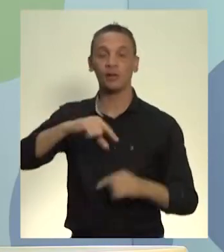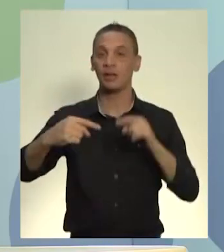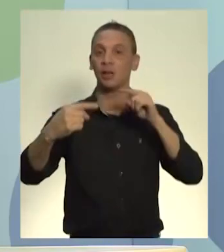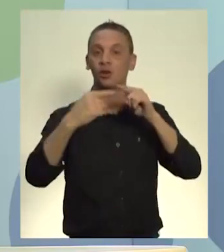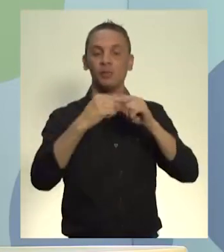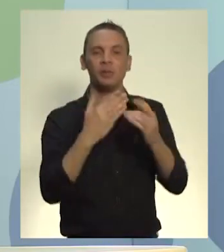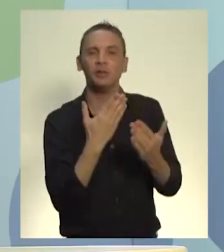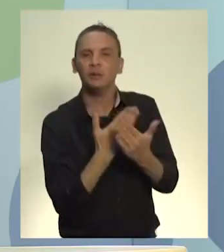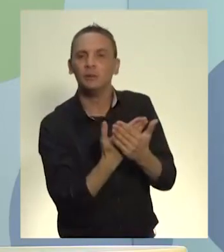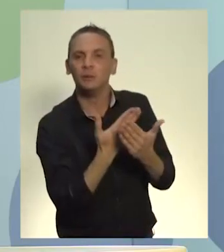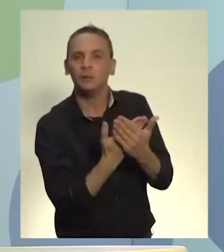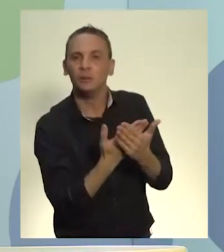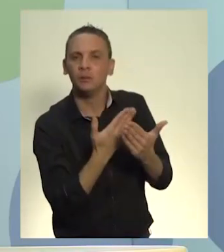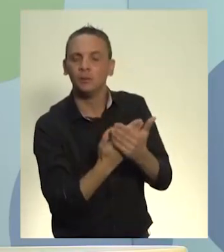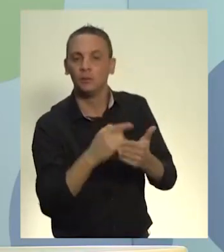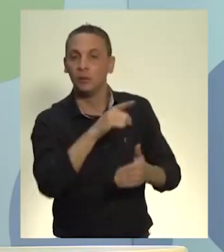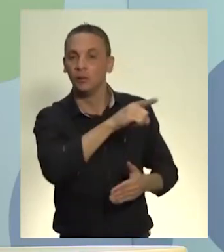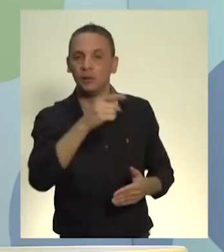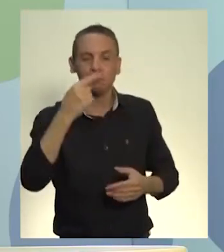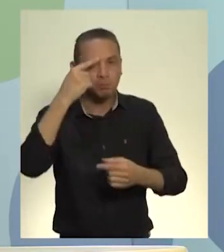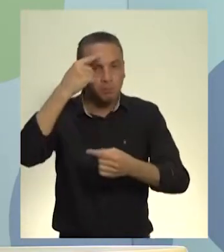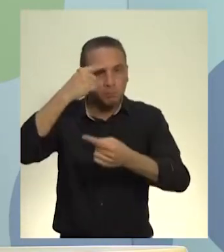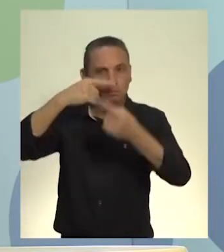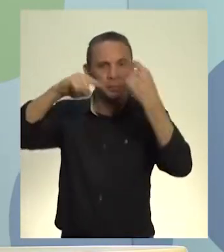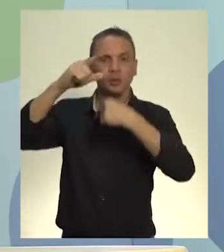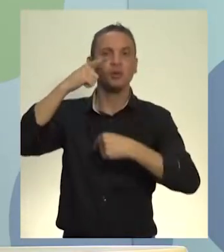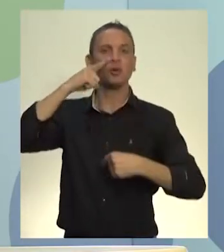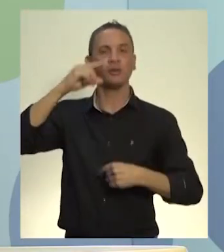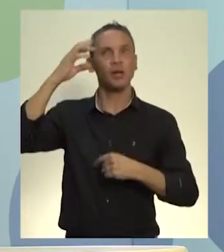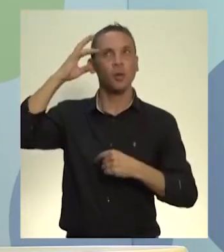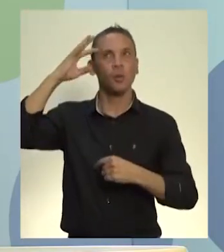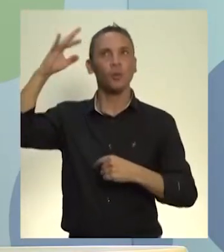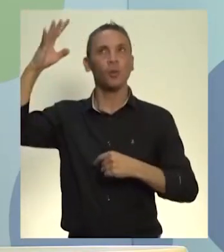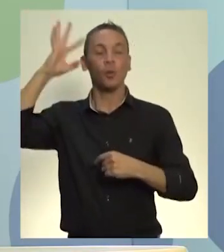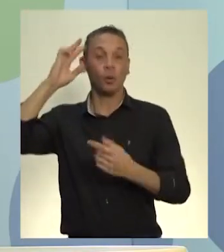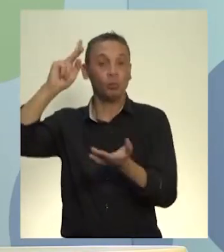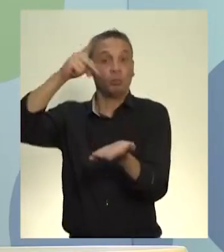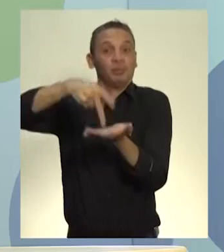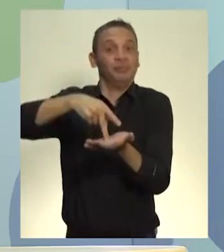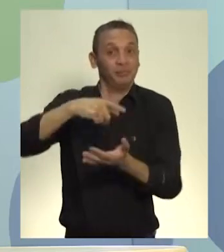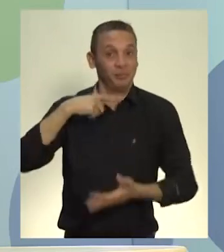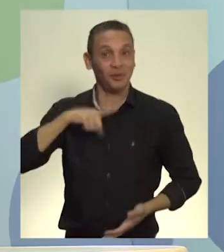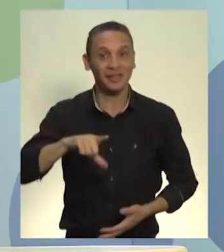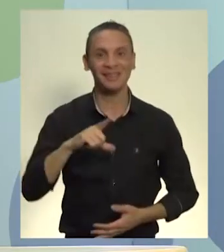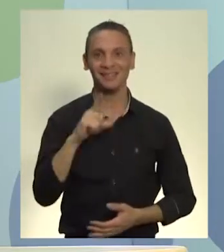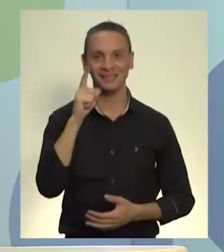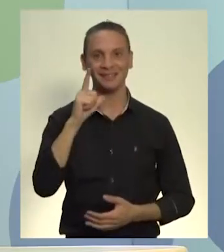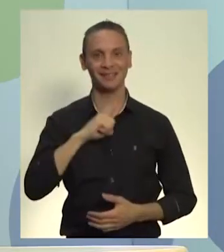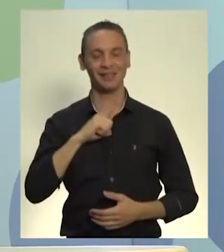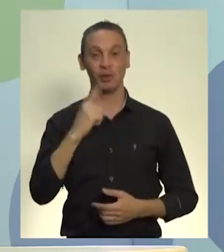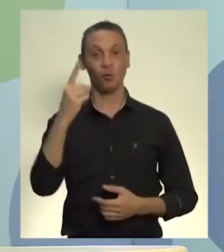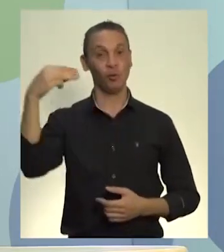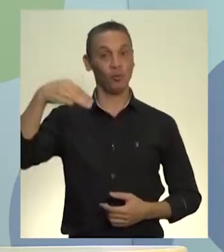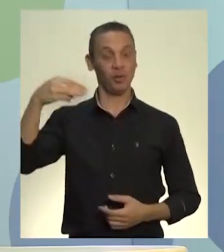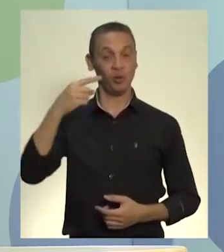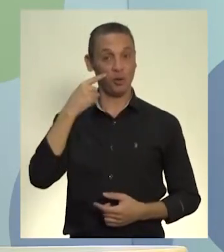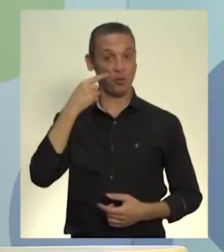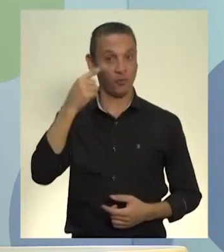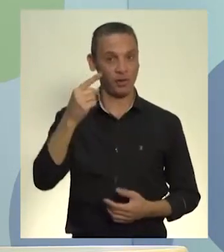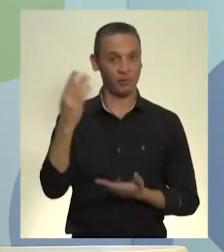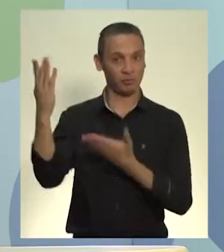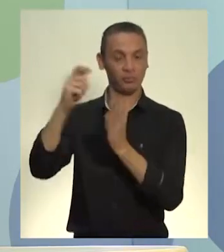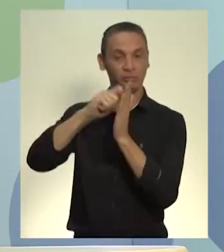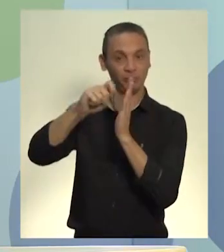seus estudos, para que vocês cheguem mais perto do seu sonho, do seu projeto de vida. Mais 1 minutinho na tela,